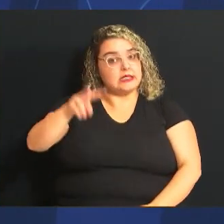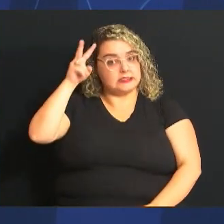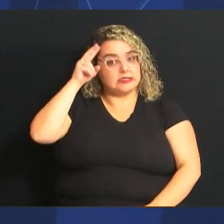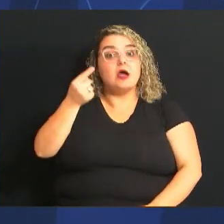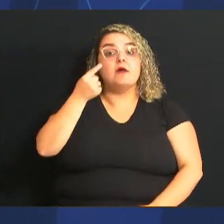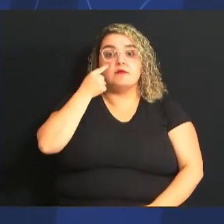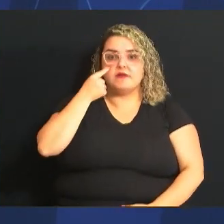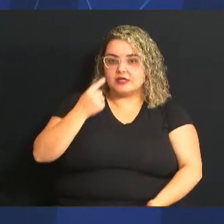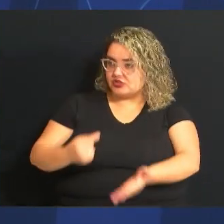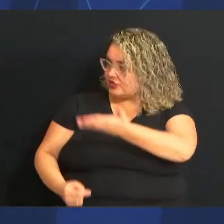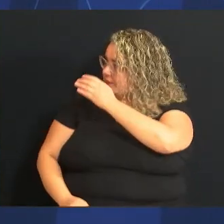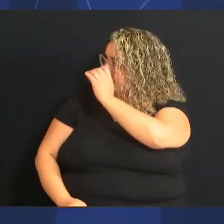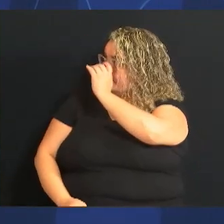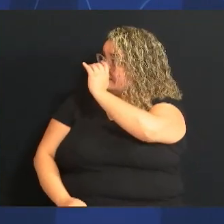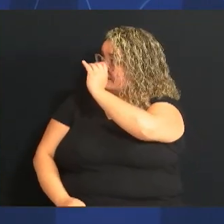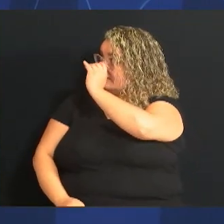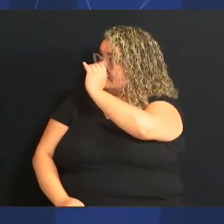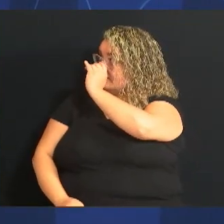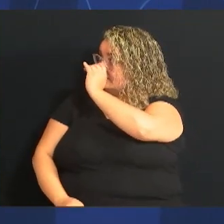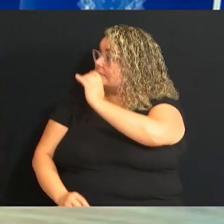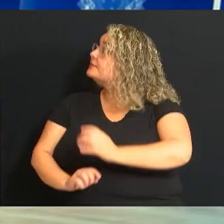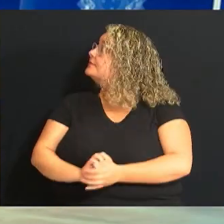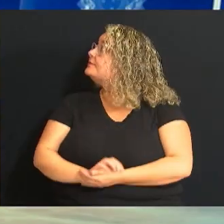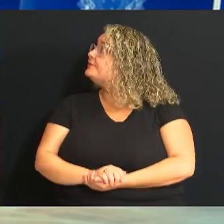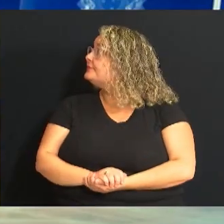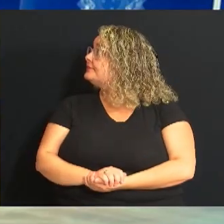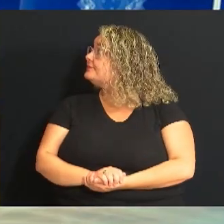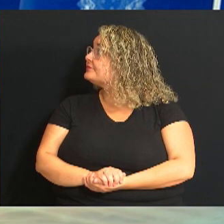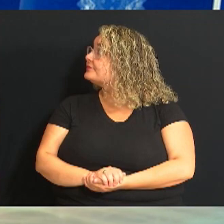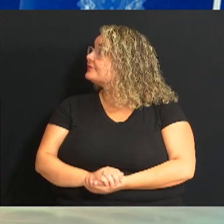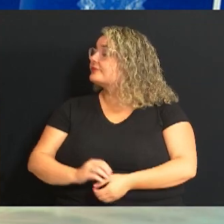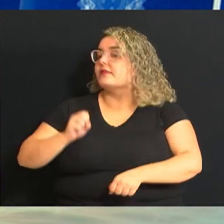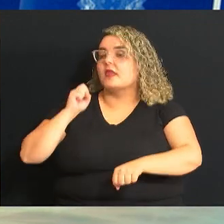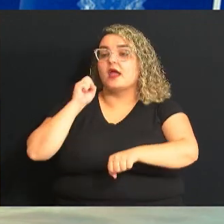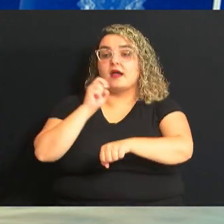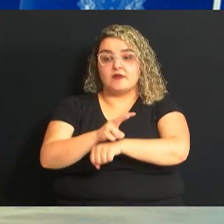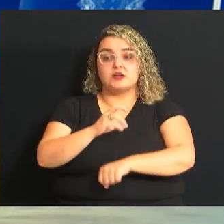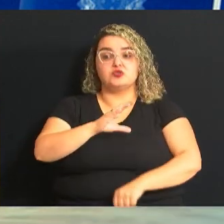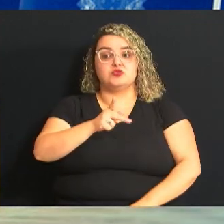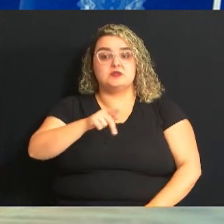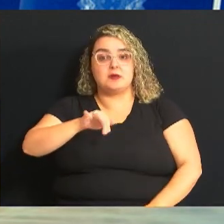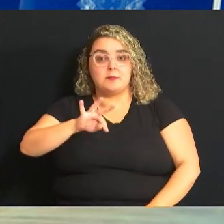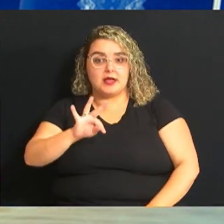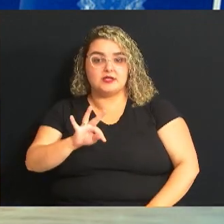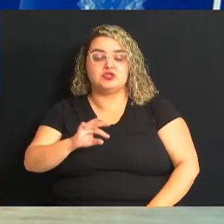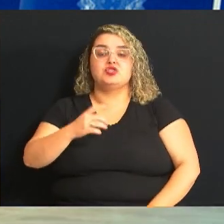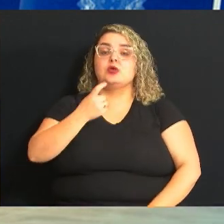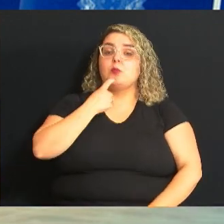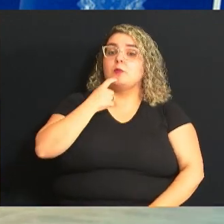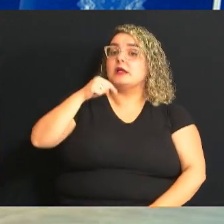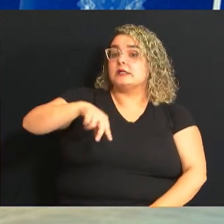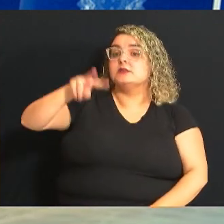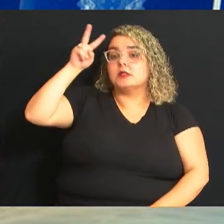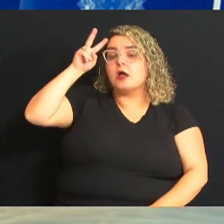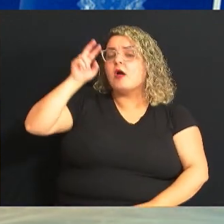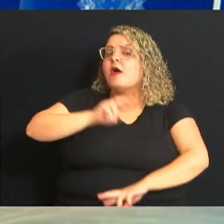Muito obrigado, Dalila Pereira, por todas as informações, dando o exemplo, então, com a sua carteirinha de